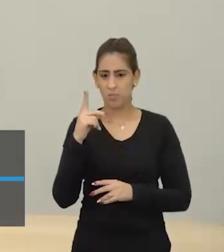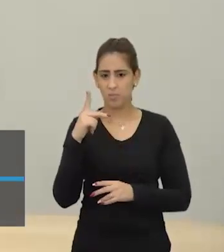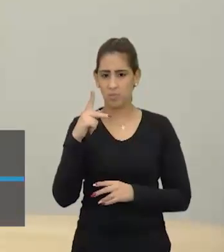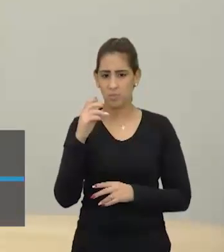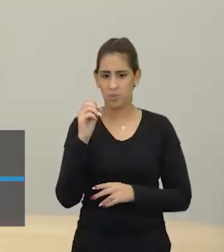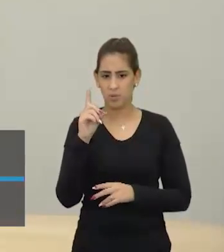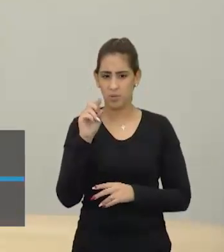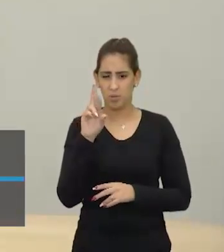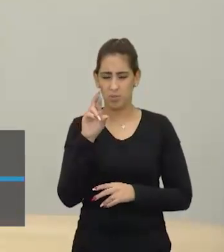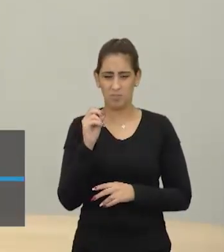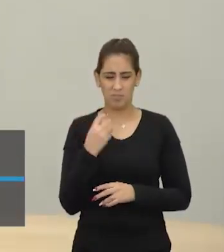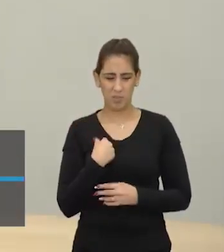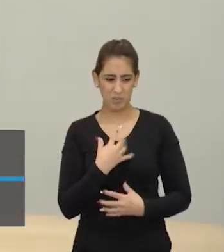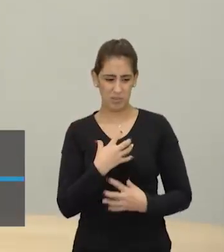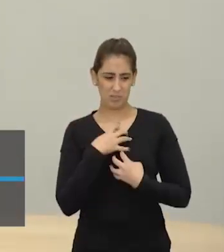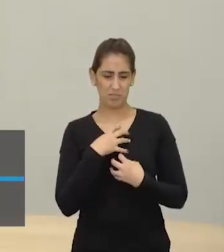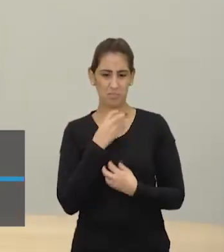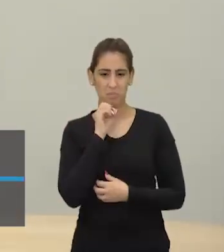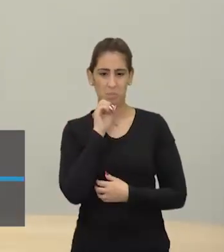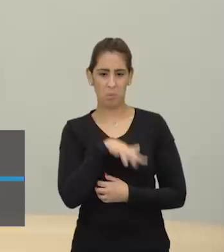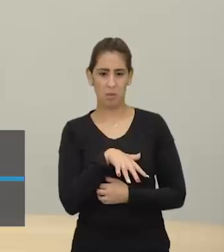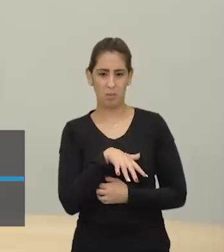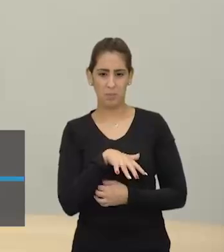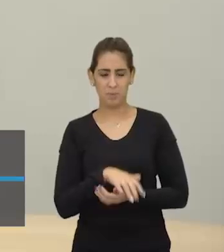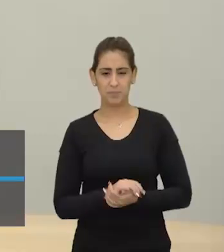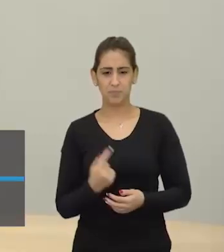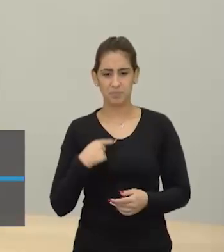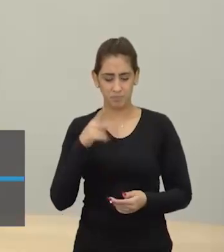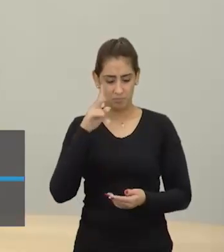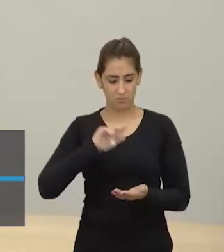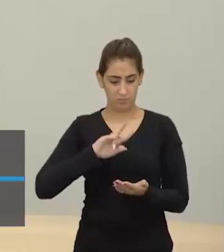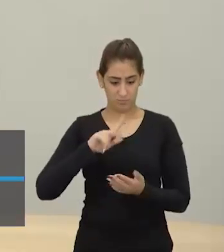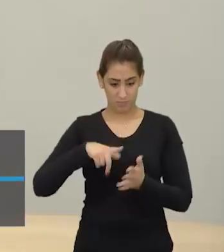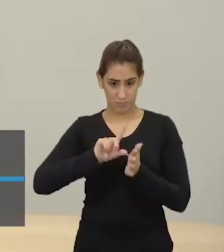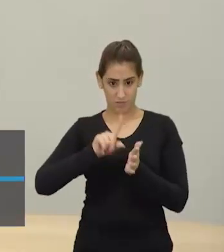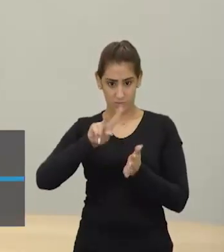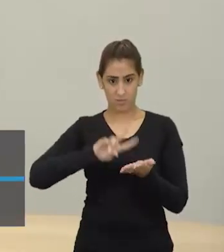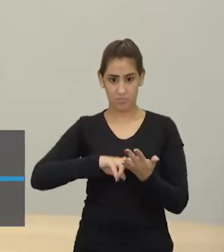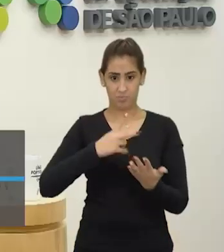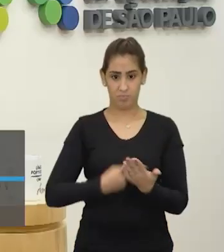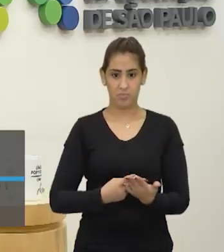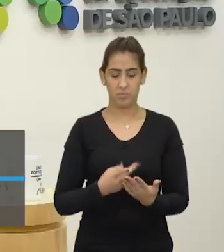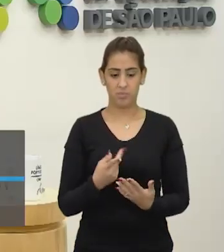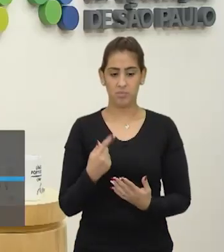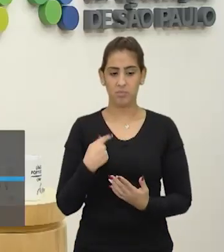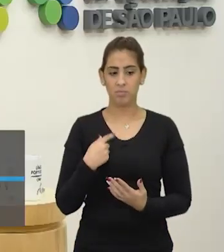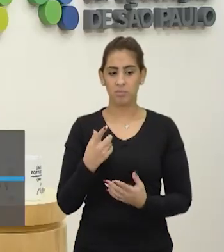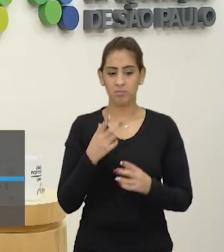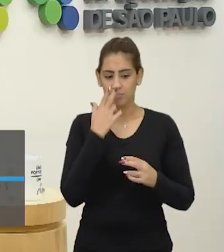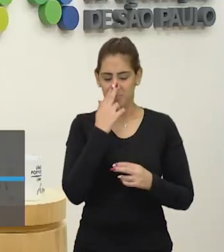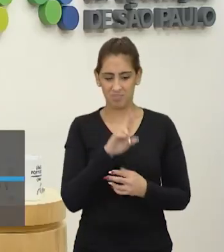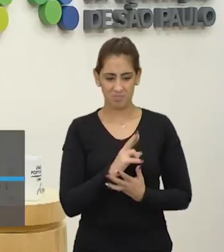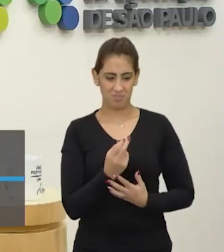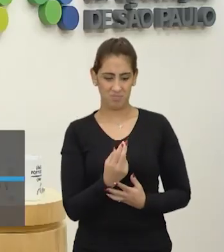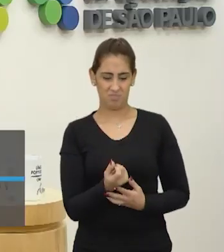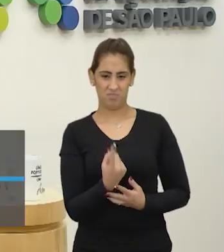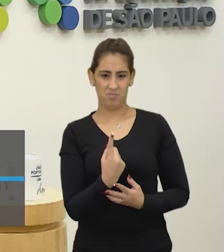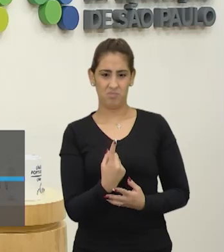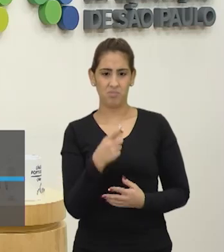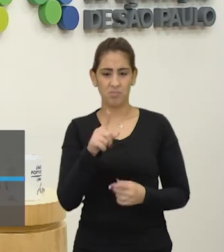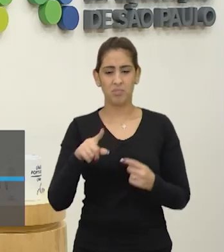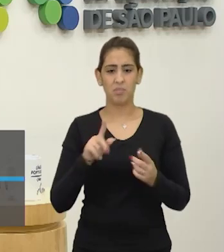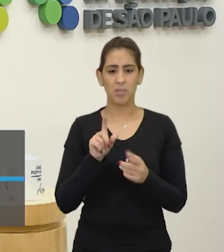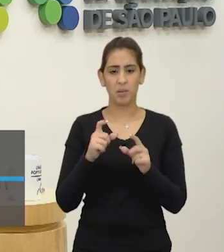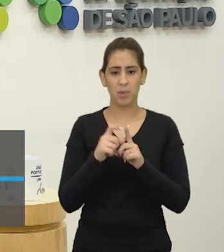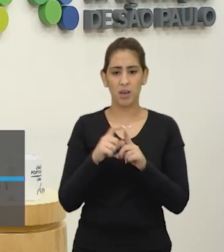um nojo. Né? Então, a partir do momento quando você sente antes de interpretar, e também vai para o simbolismo. Perfeito. Né? E o fato de ele usar essas palavras ligadas